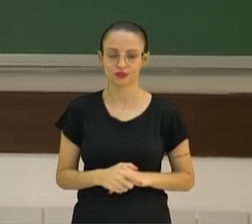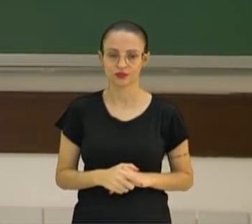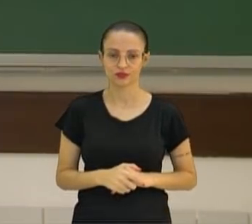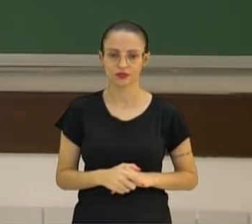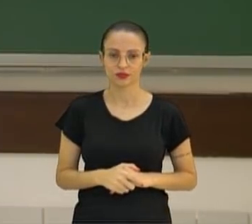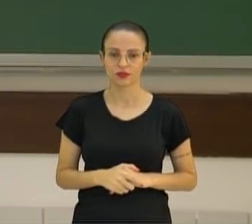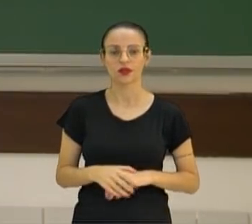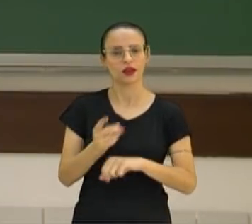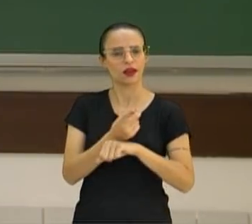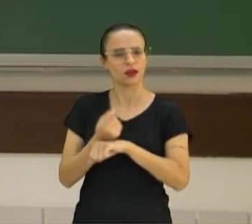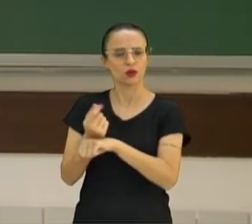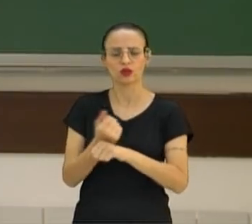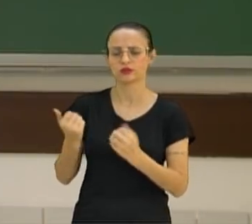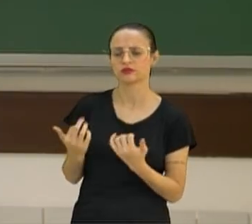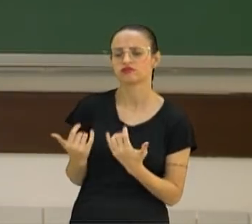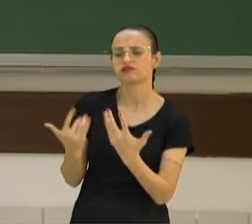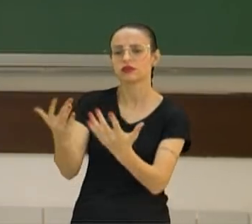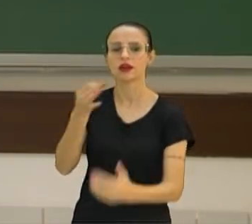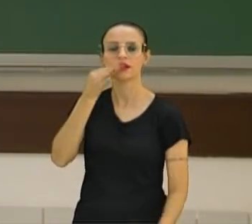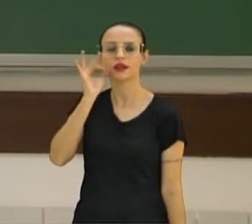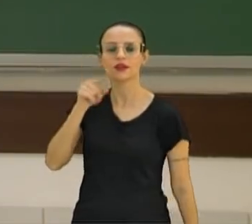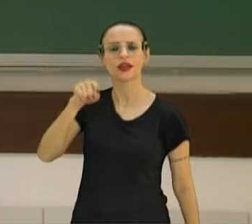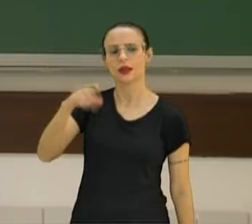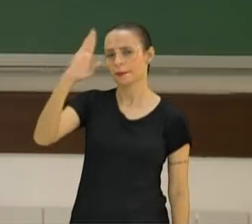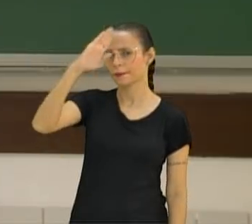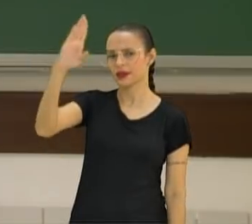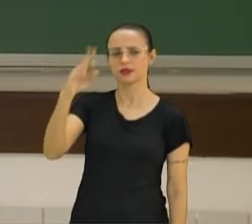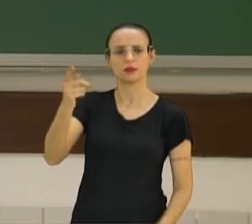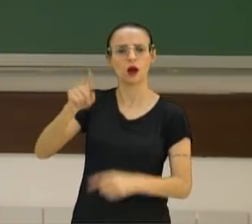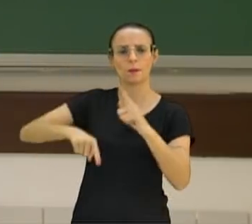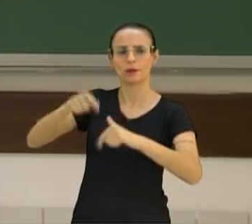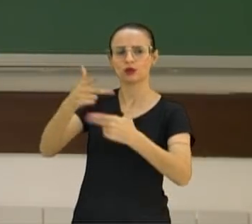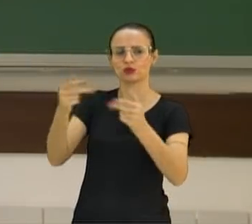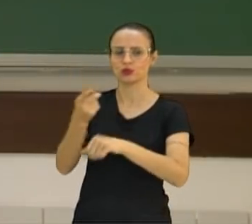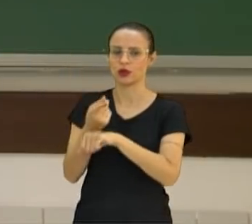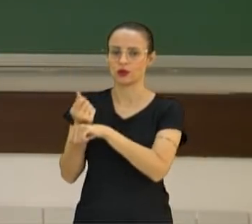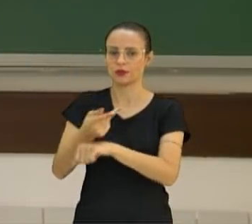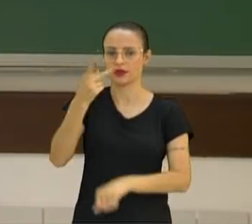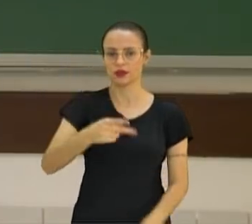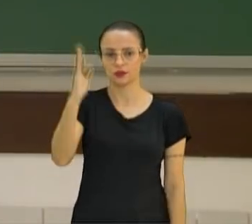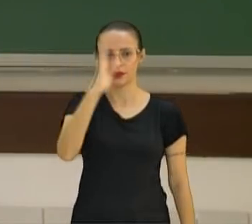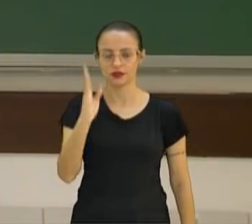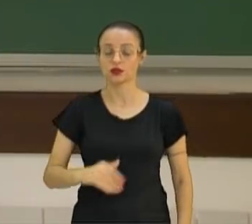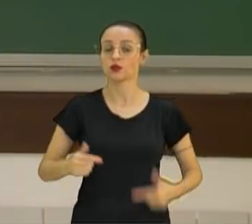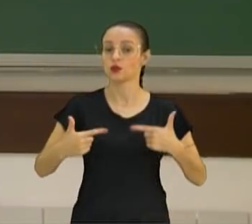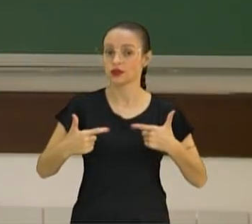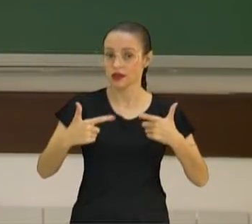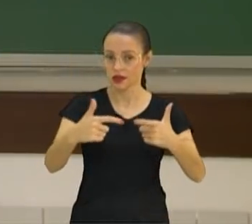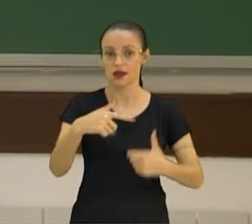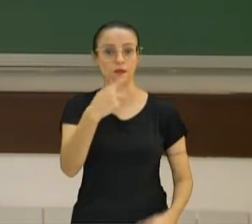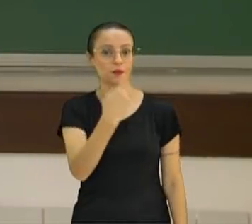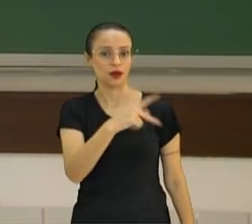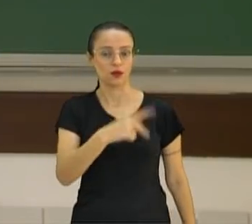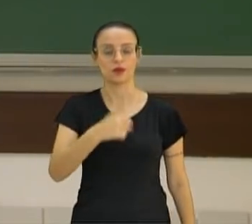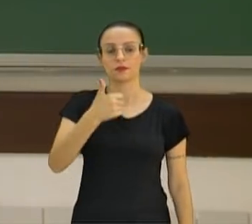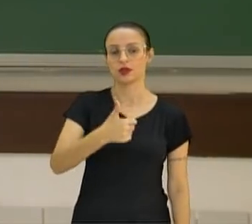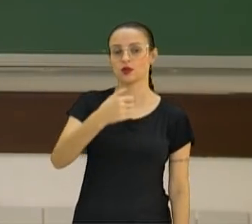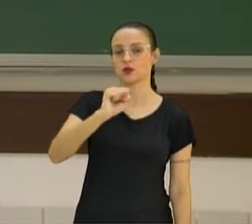a economia cafeira e o café como principal produto da economia no Brasil, a Guerra do Paraguai,